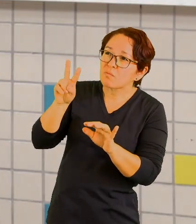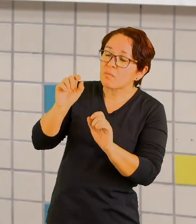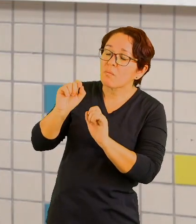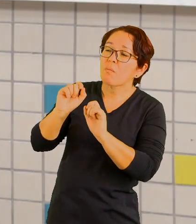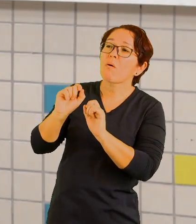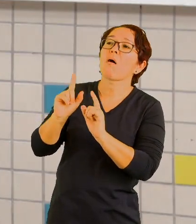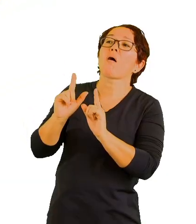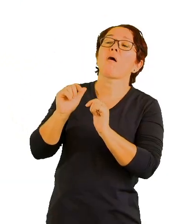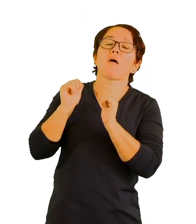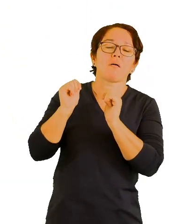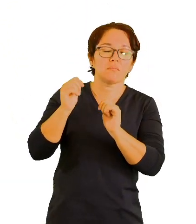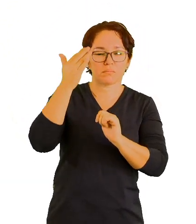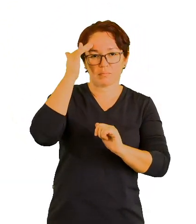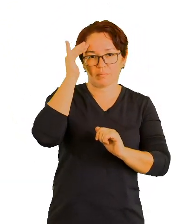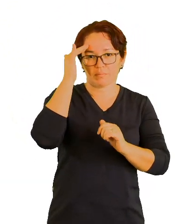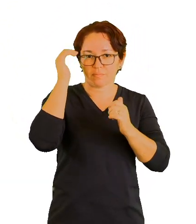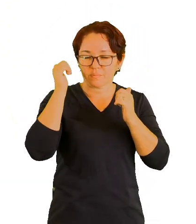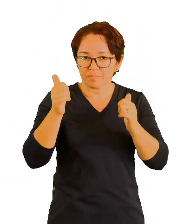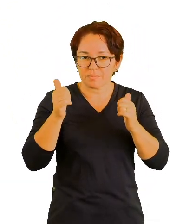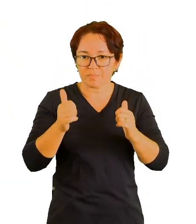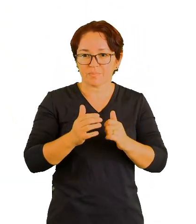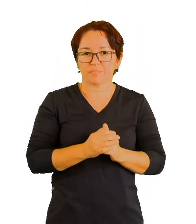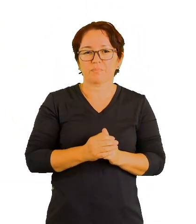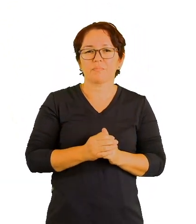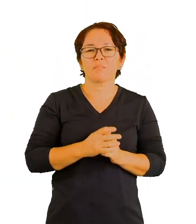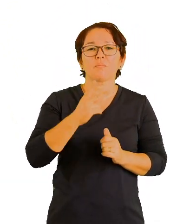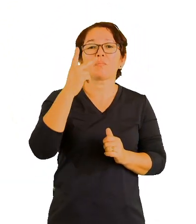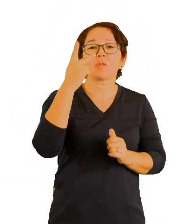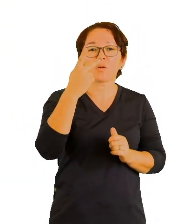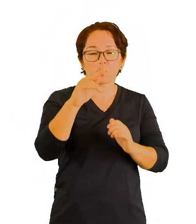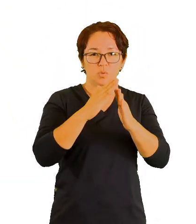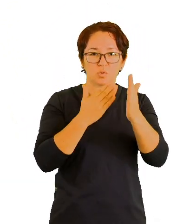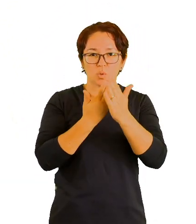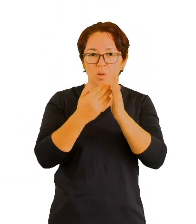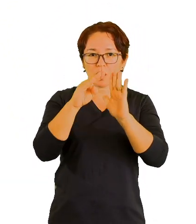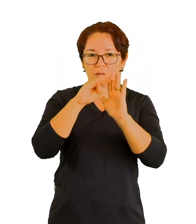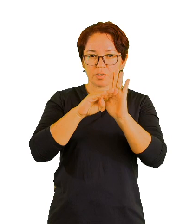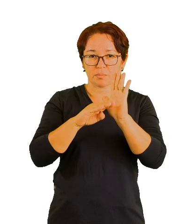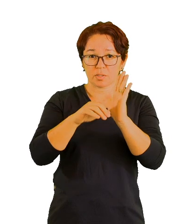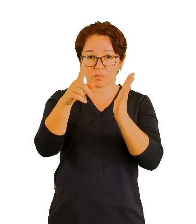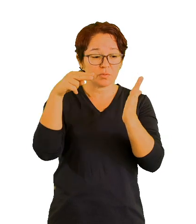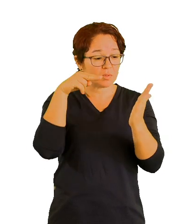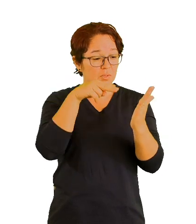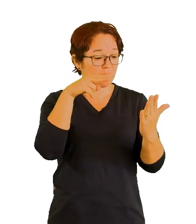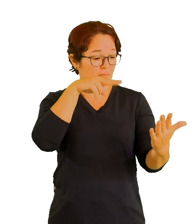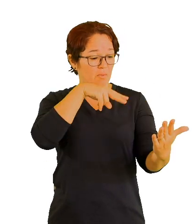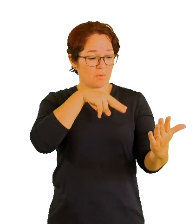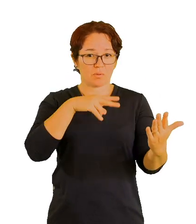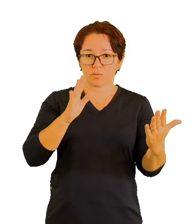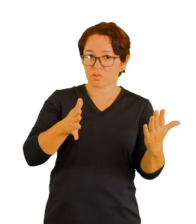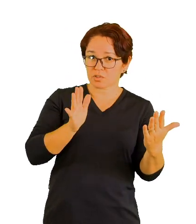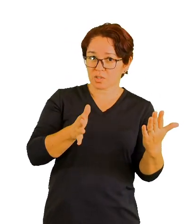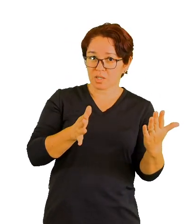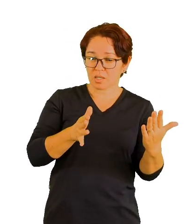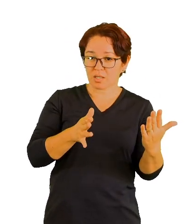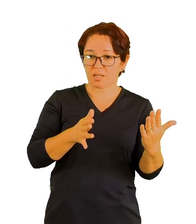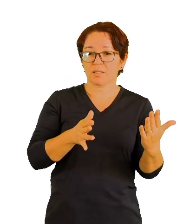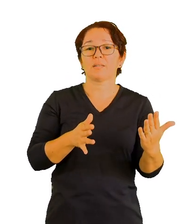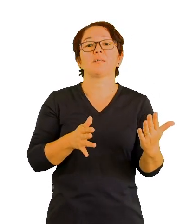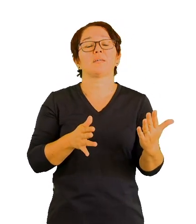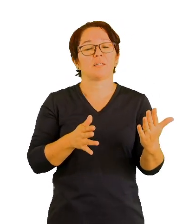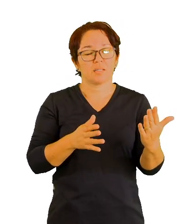citamos anteriormente. Você já leu um regimento escolar? É normal a prática de socializar o